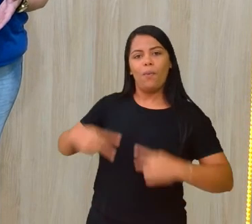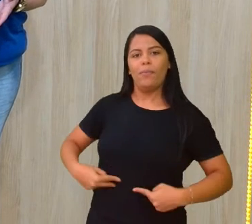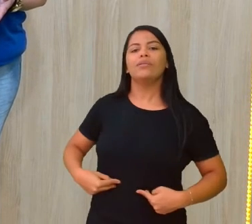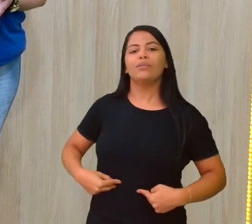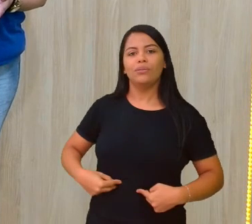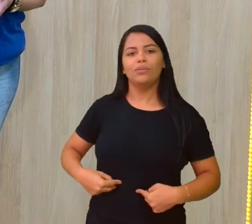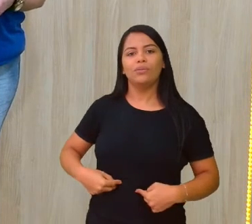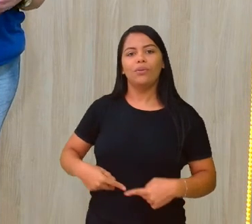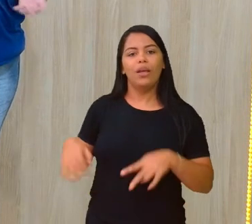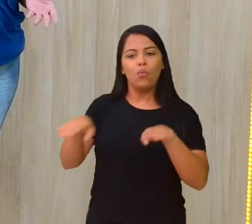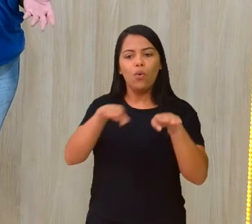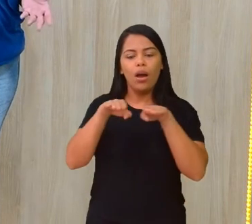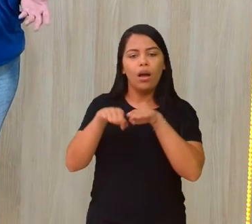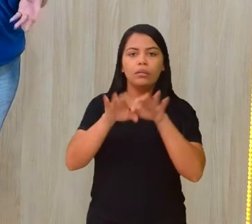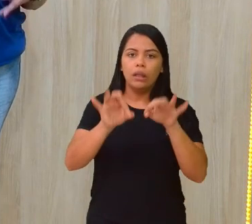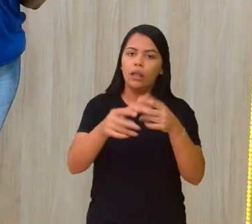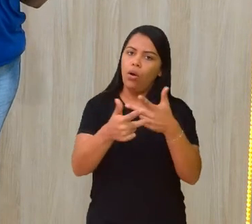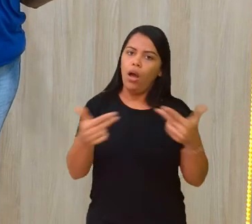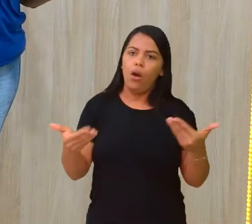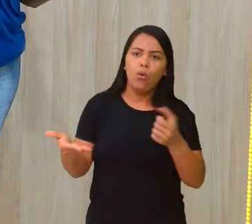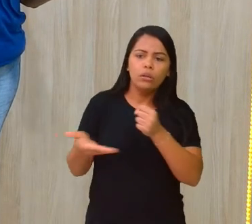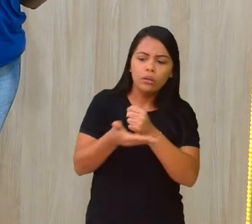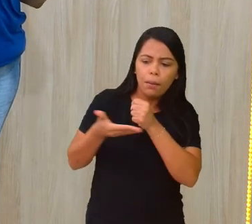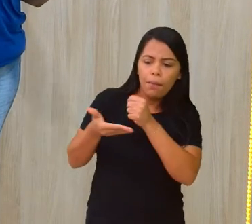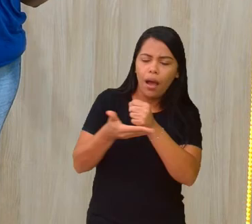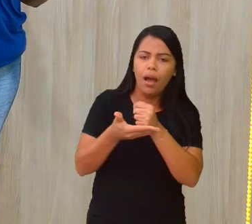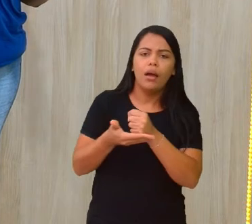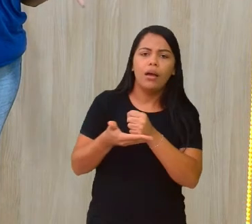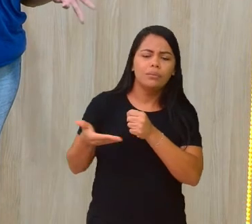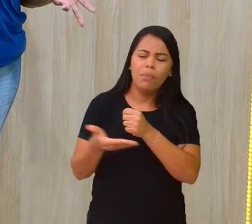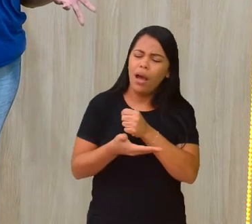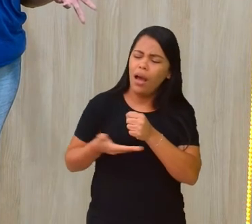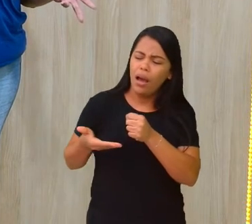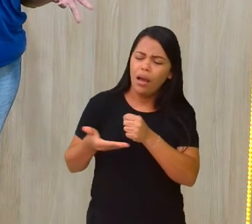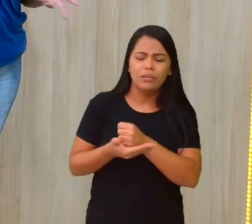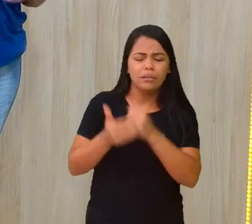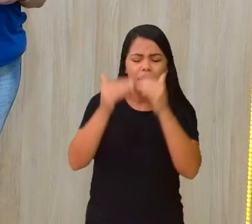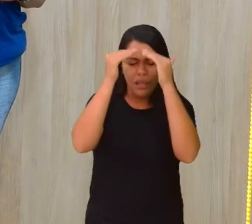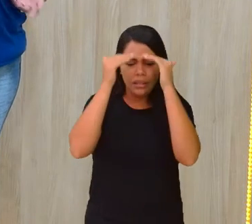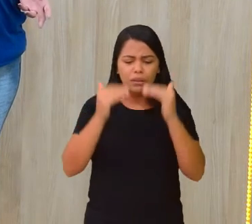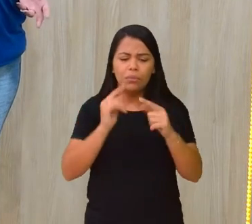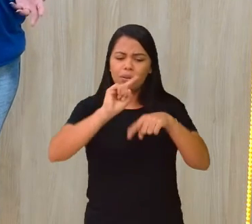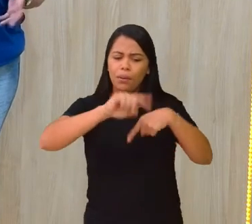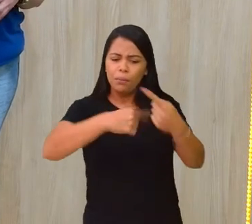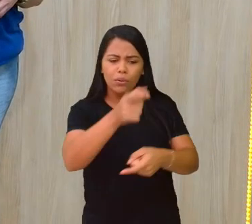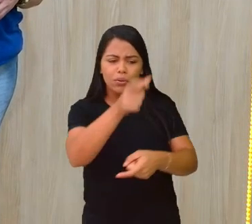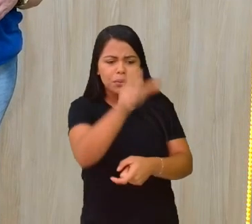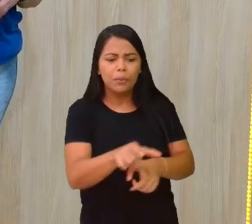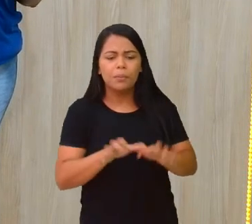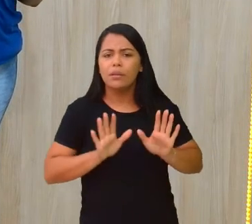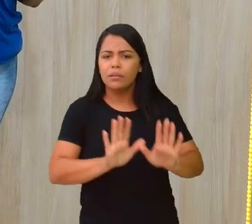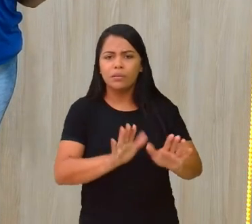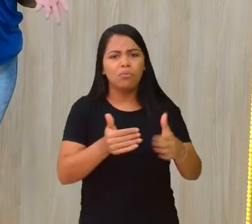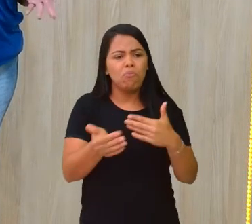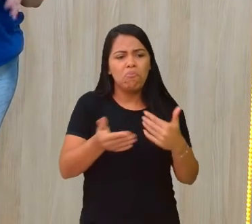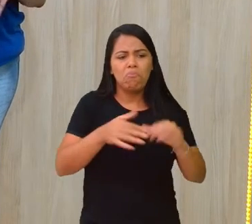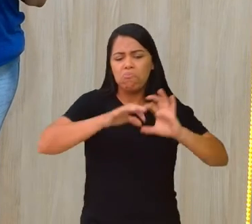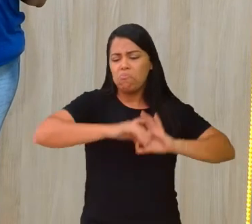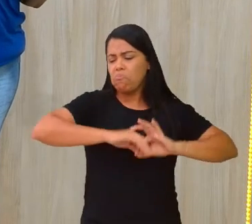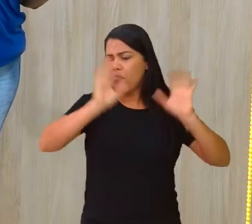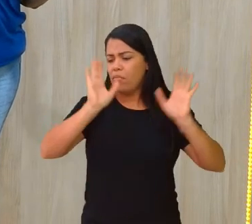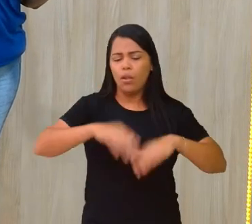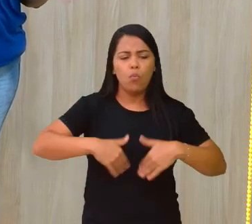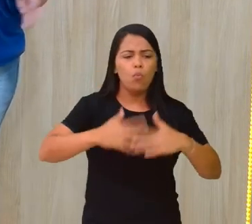certo? Então, é uma coisa básica, né, gente? Respeito ao próximo é básico, né? Independente da raça, da